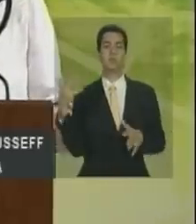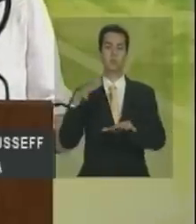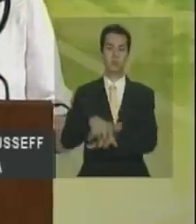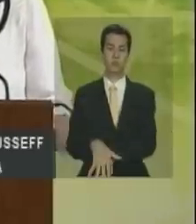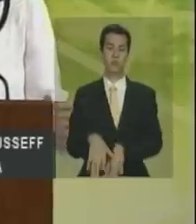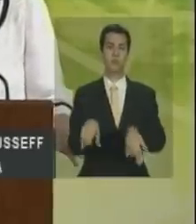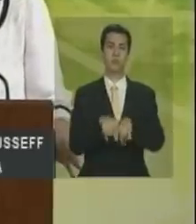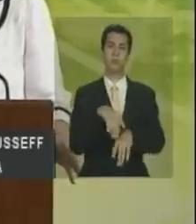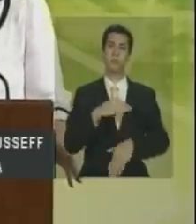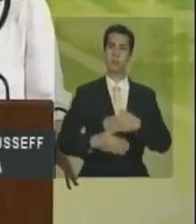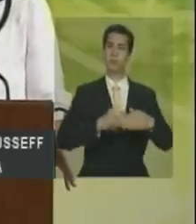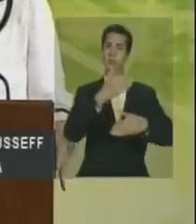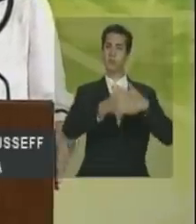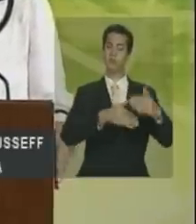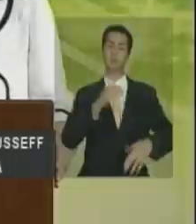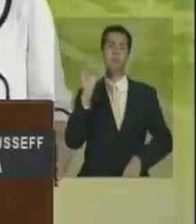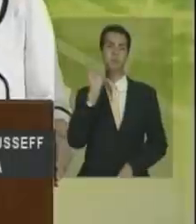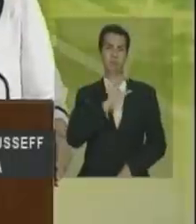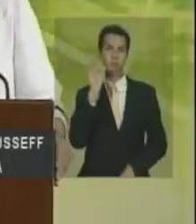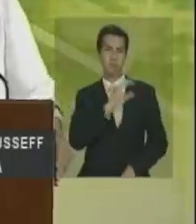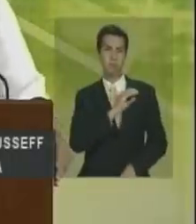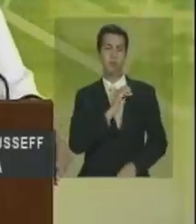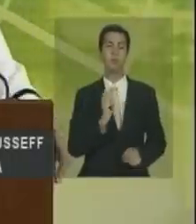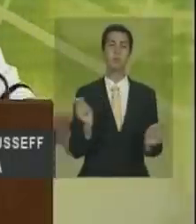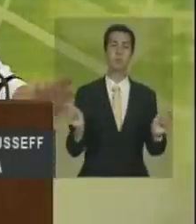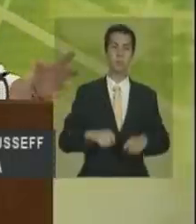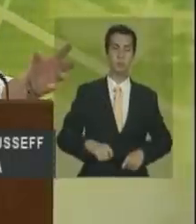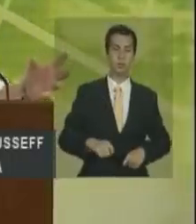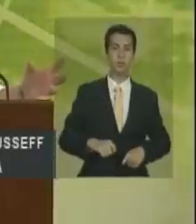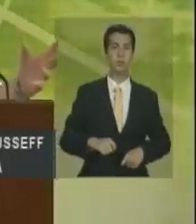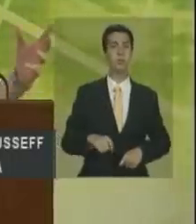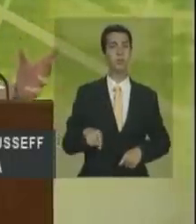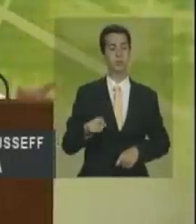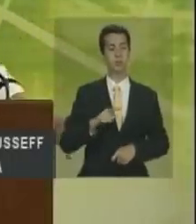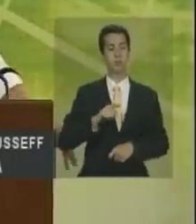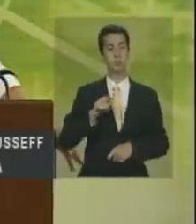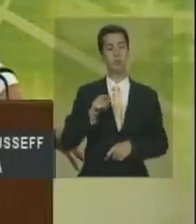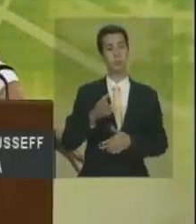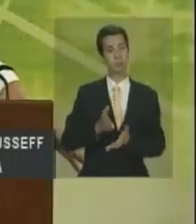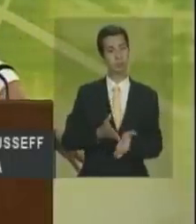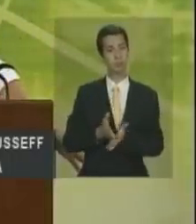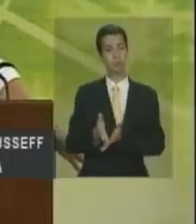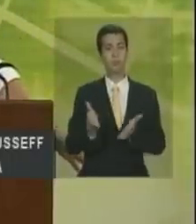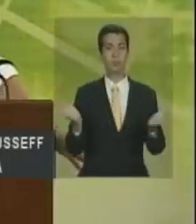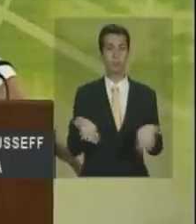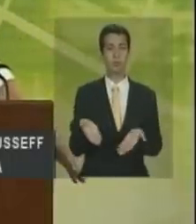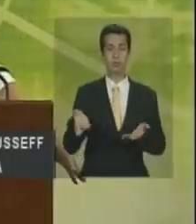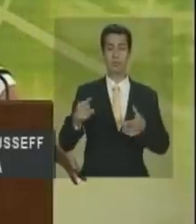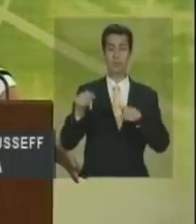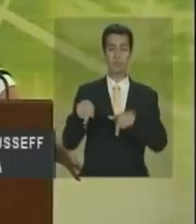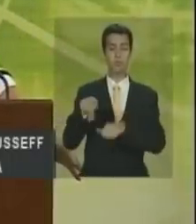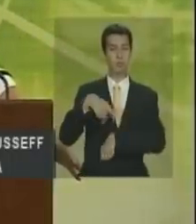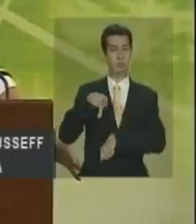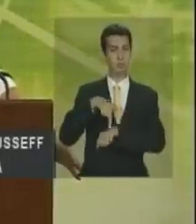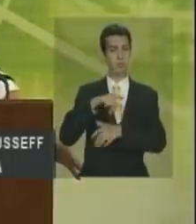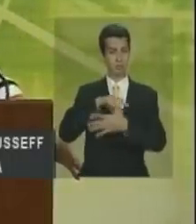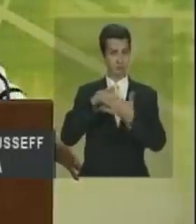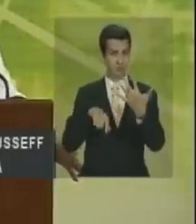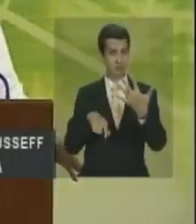de desenvolvimento acelerado, permitem que esses sejam hoje grandes